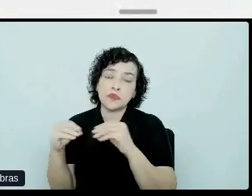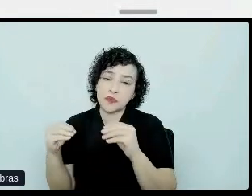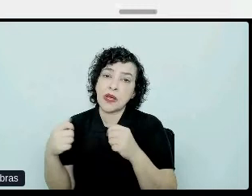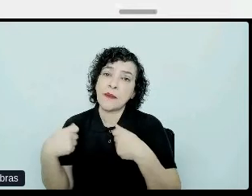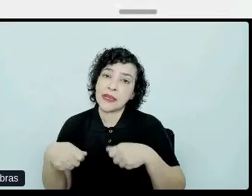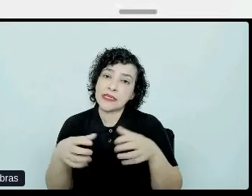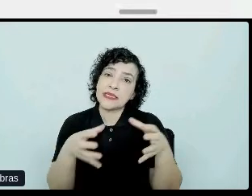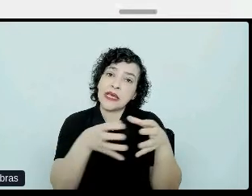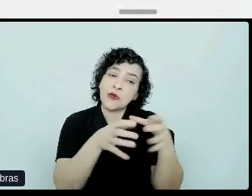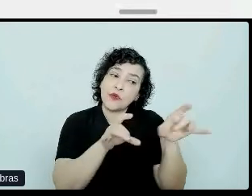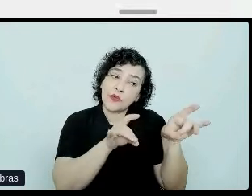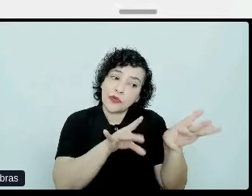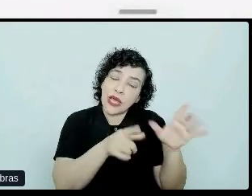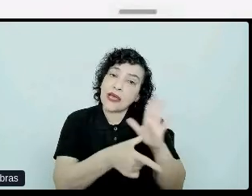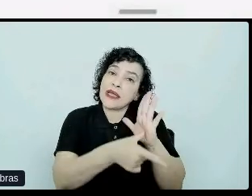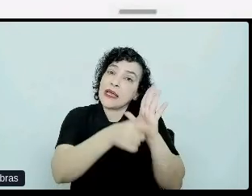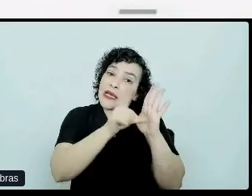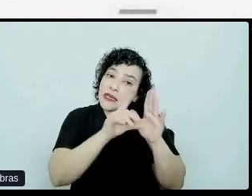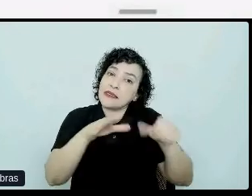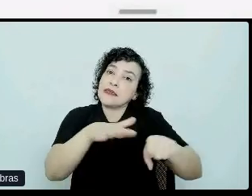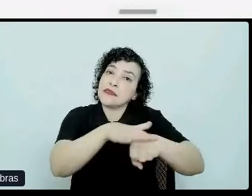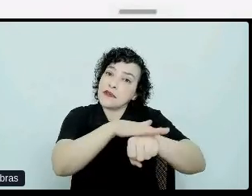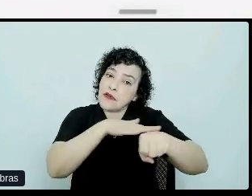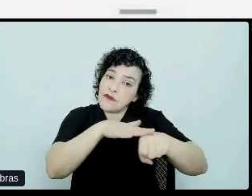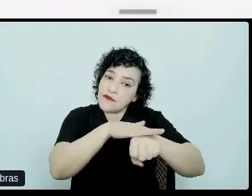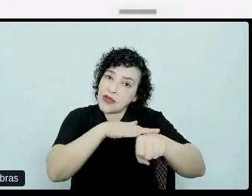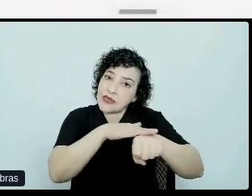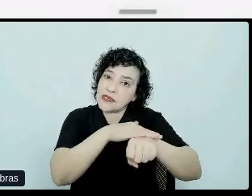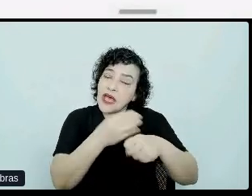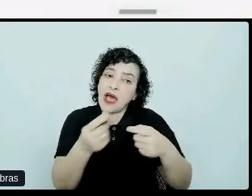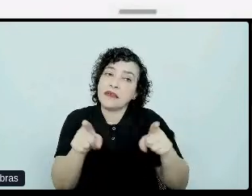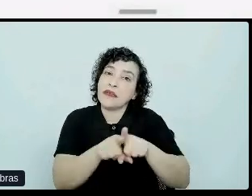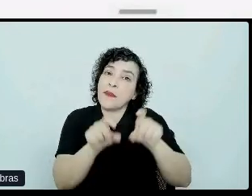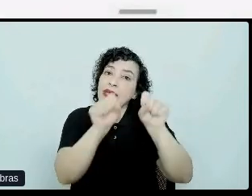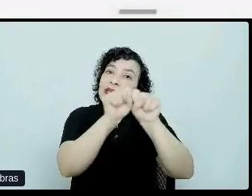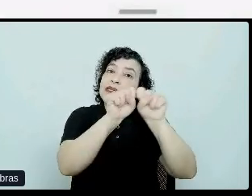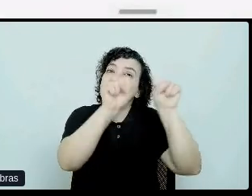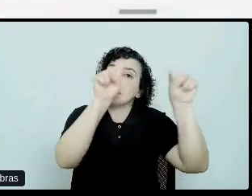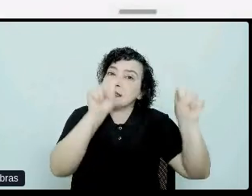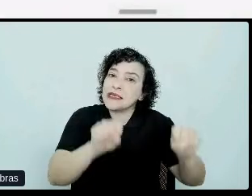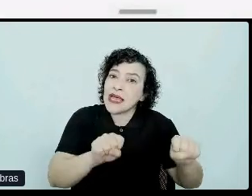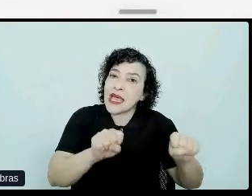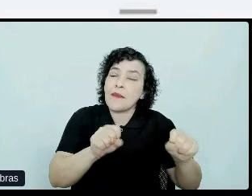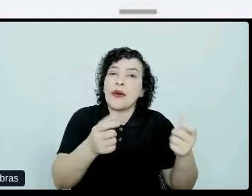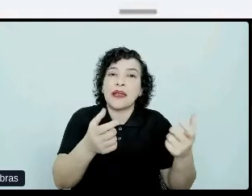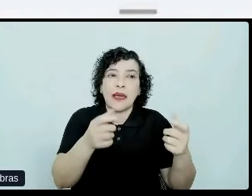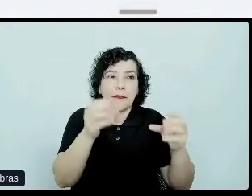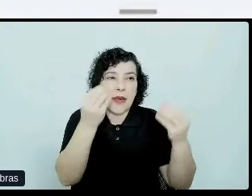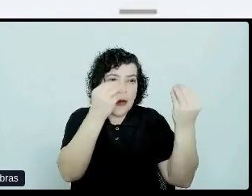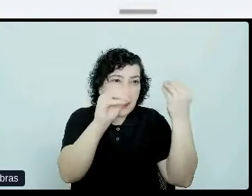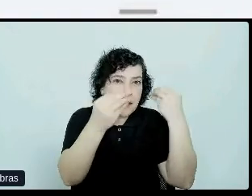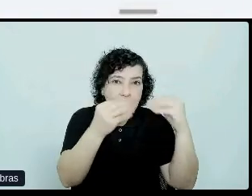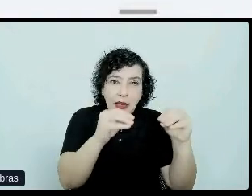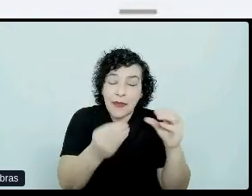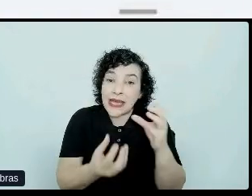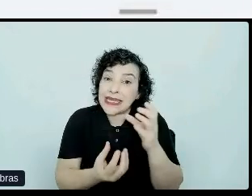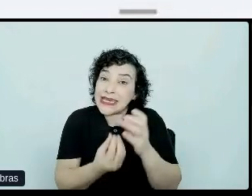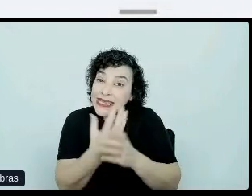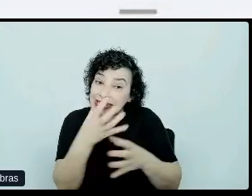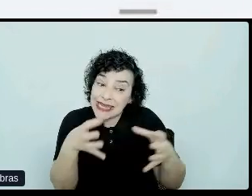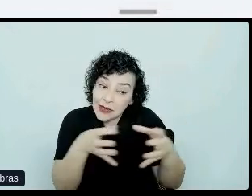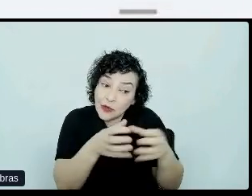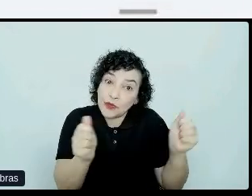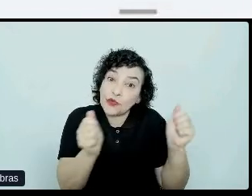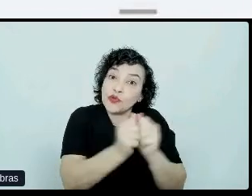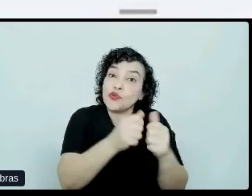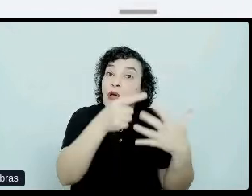com antecedência, as implicações sistêmicas que exigem esse tempo limite, co-criar com o time técnico